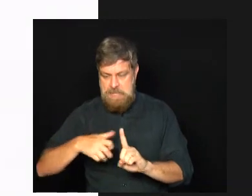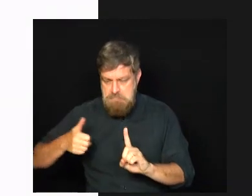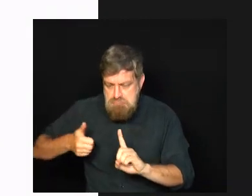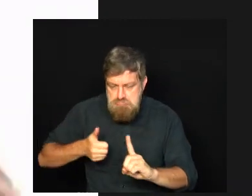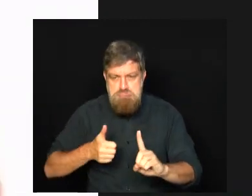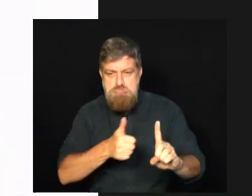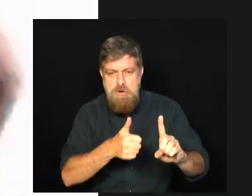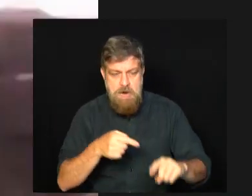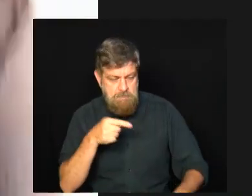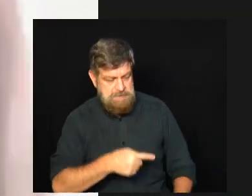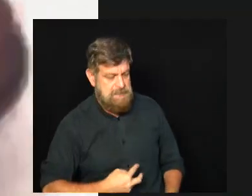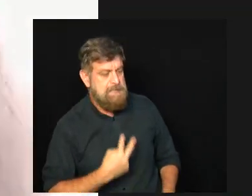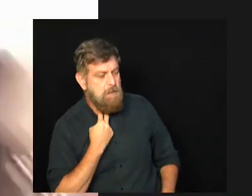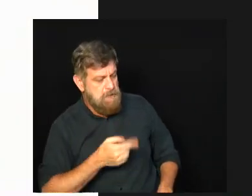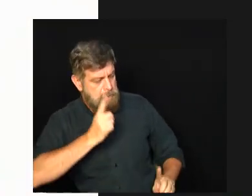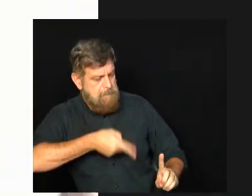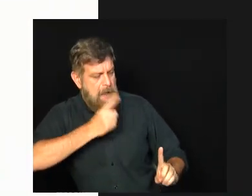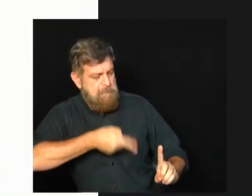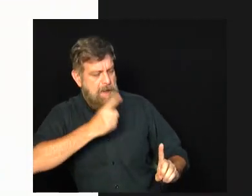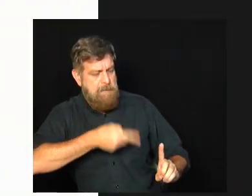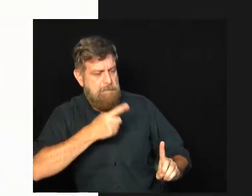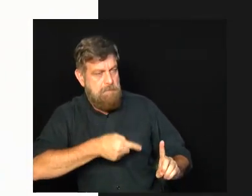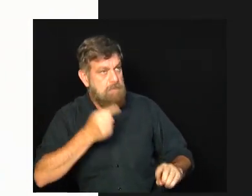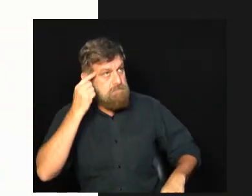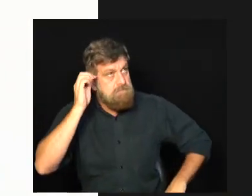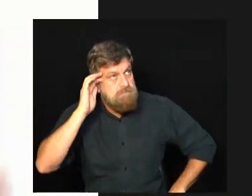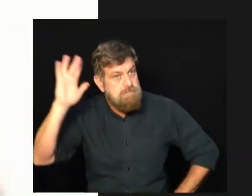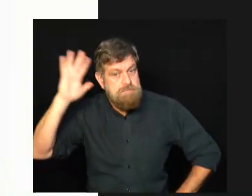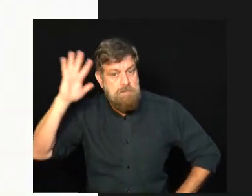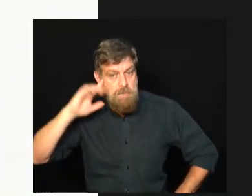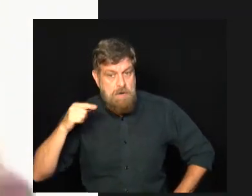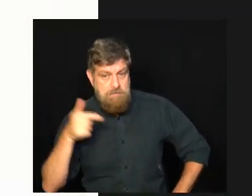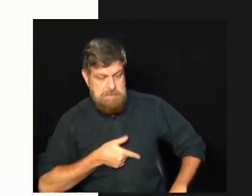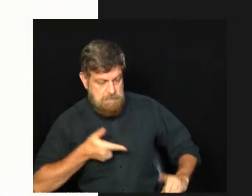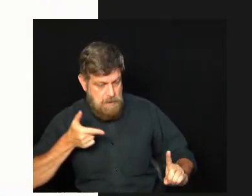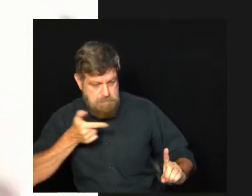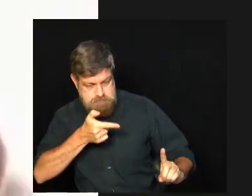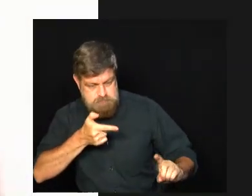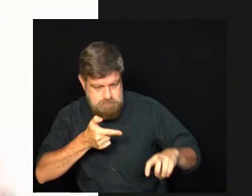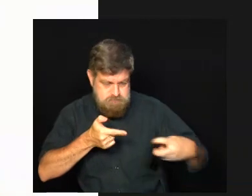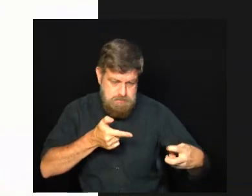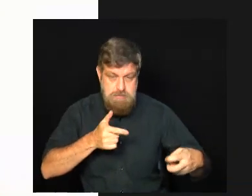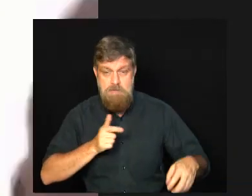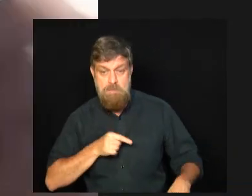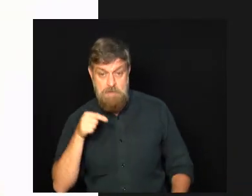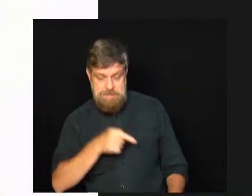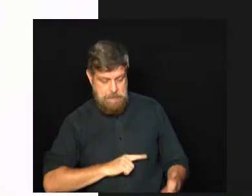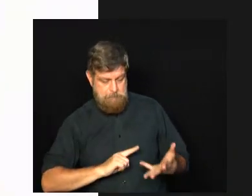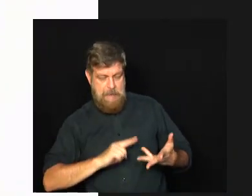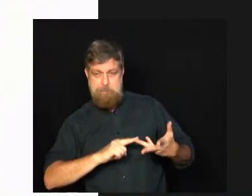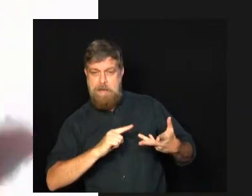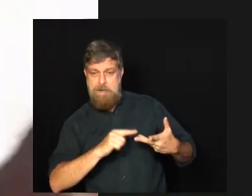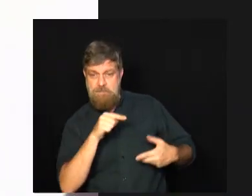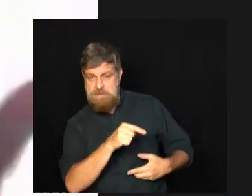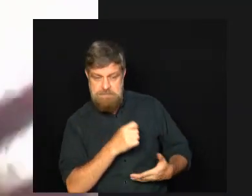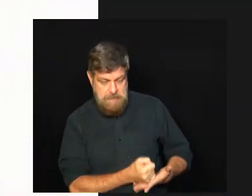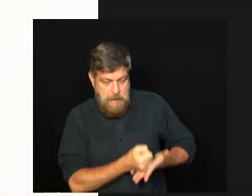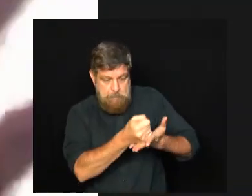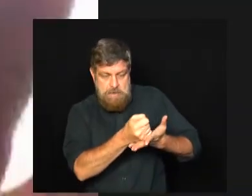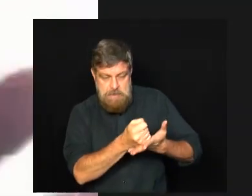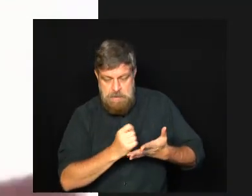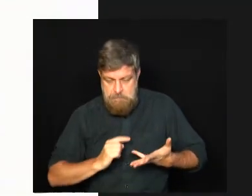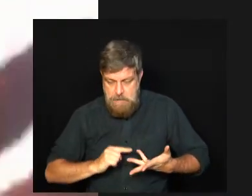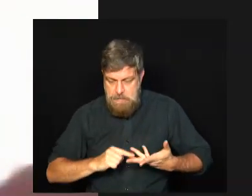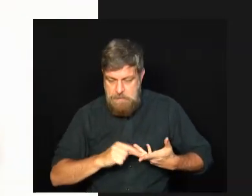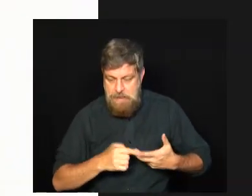pode roubar, você não faz isso, você não faz aquilo, eu vou te dar um tiro, eu vou te perseguir, você tem que colaborar, etc. e tal,